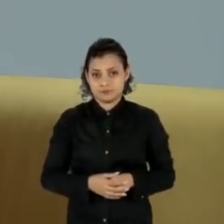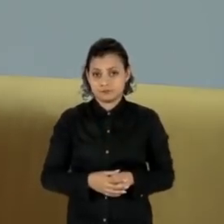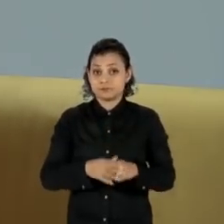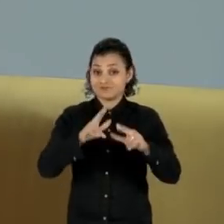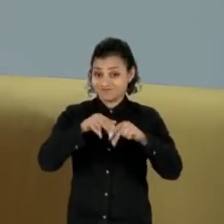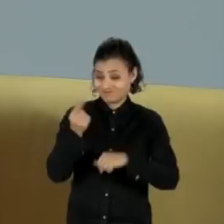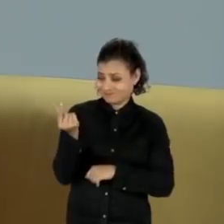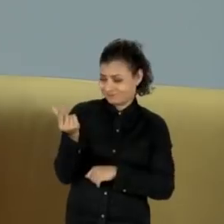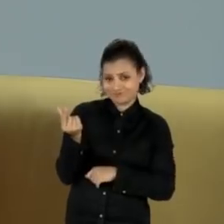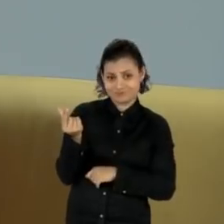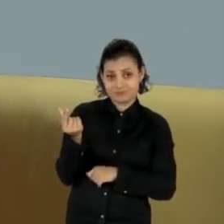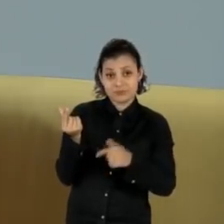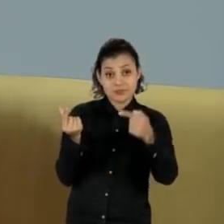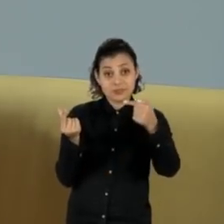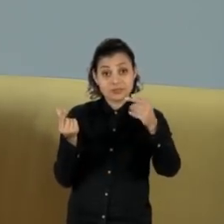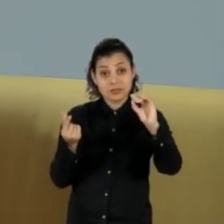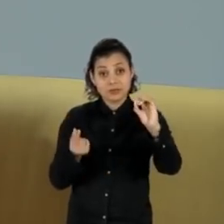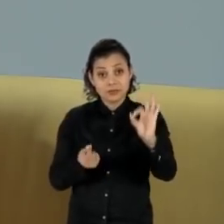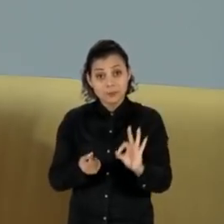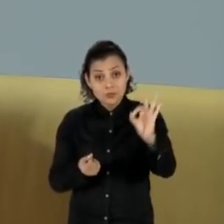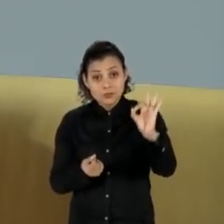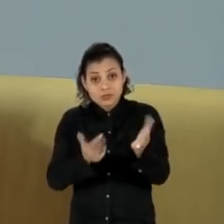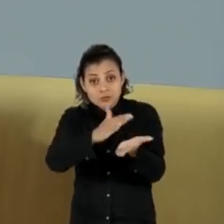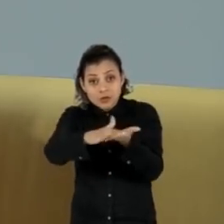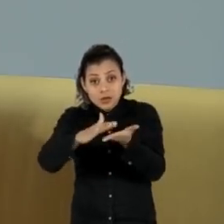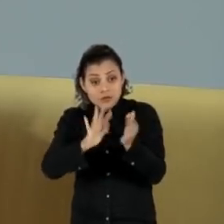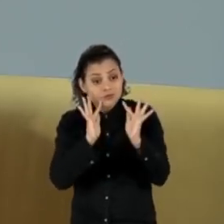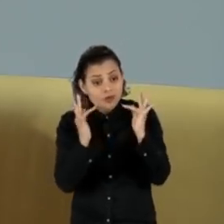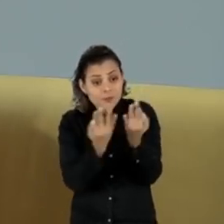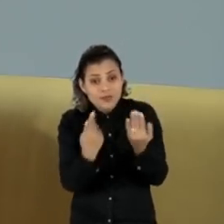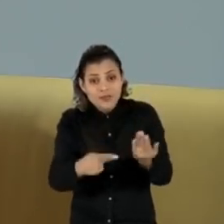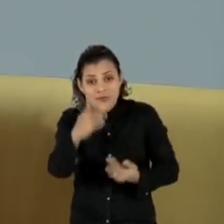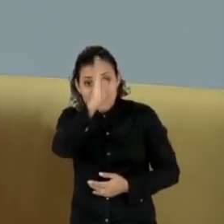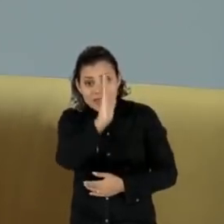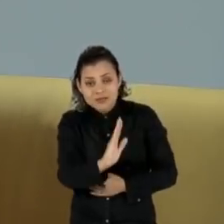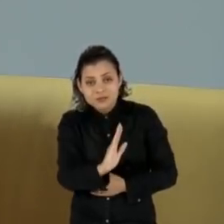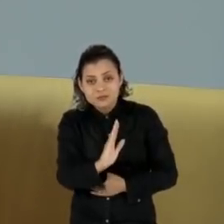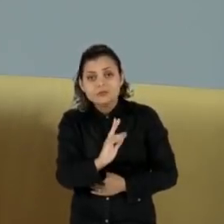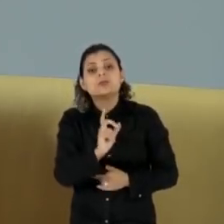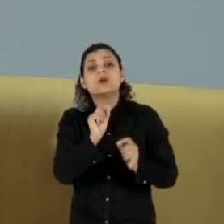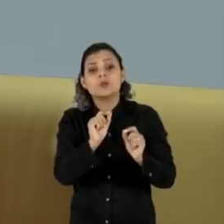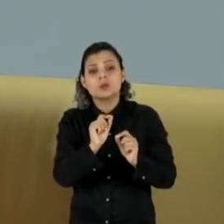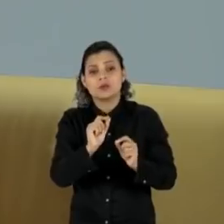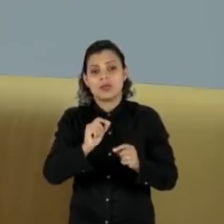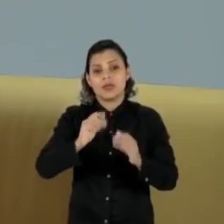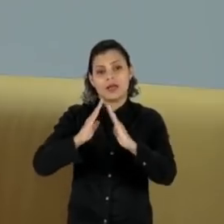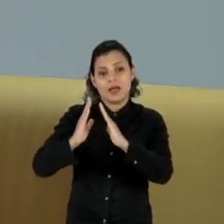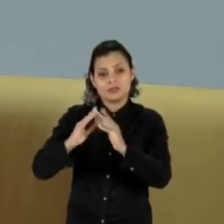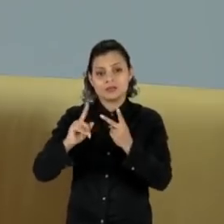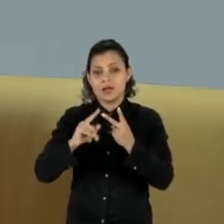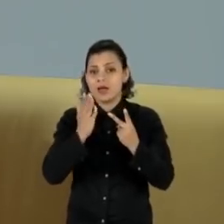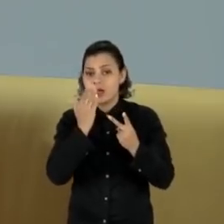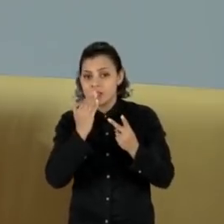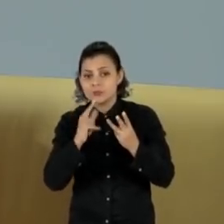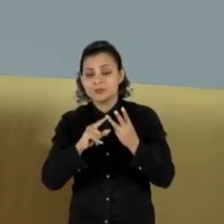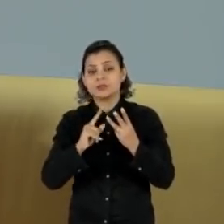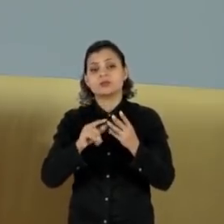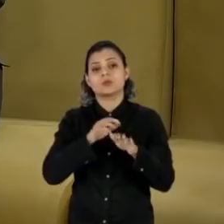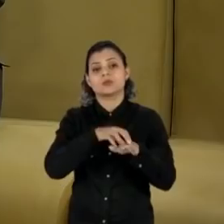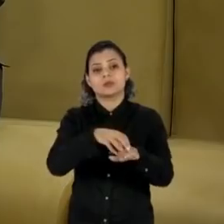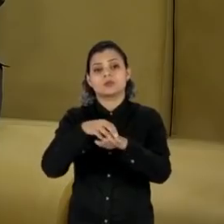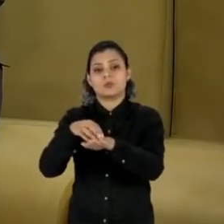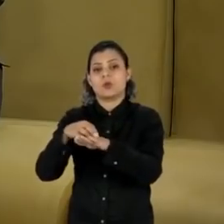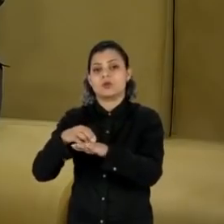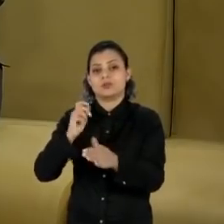sobre o nosso dinheiro mais de setenta por cento dos gastos das famílias brasileiras estão comprometidos com habitação alimentação e